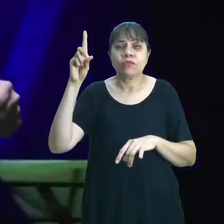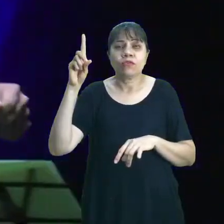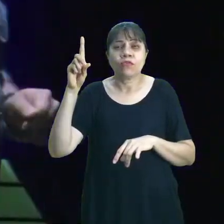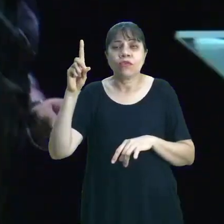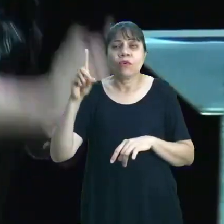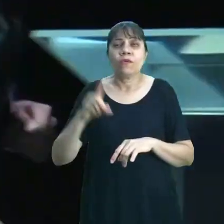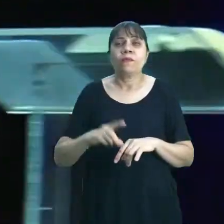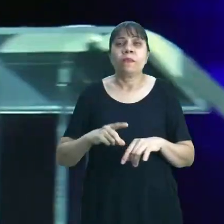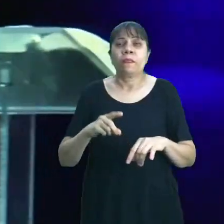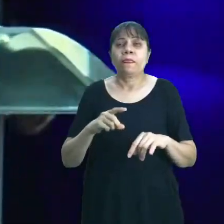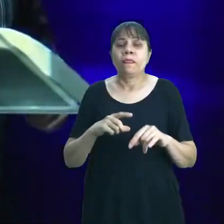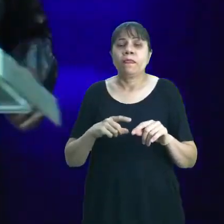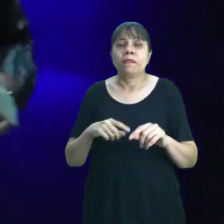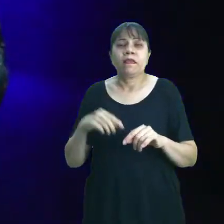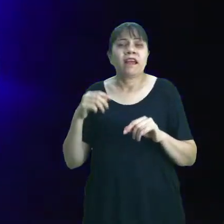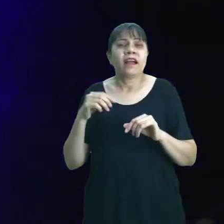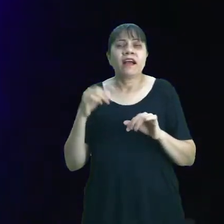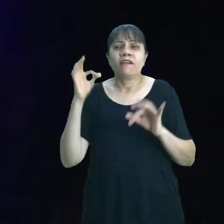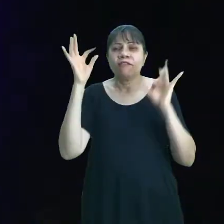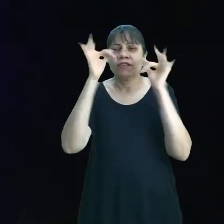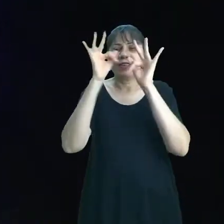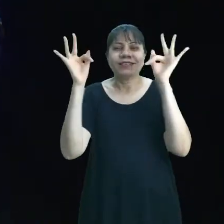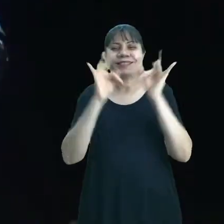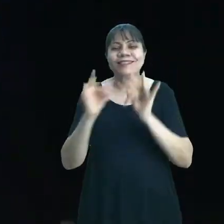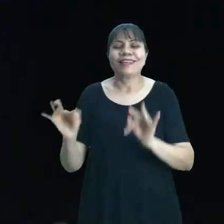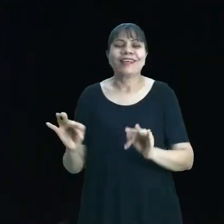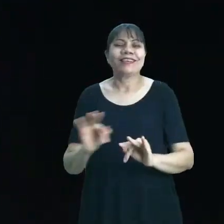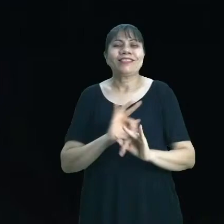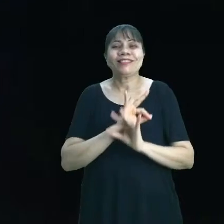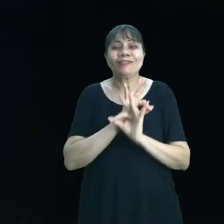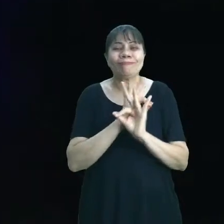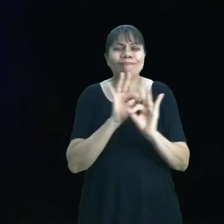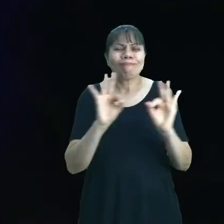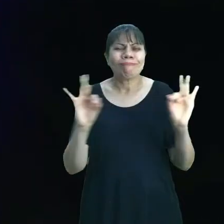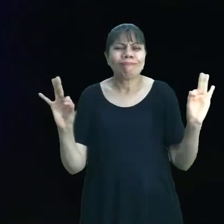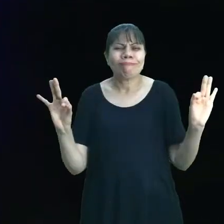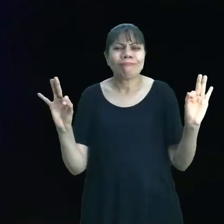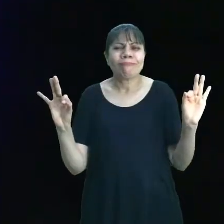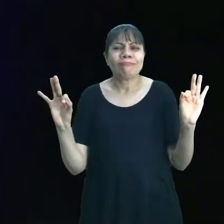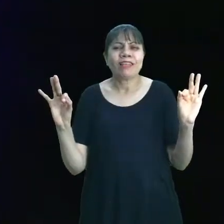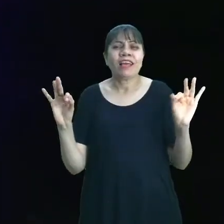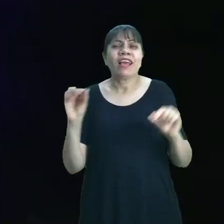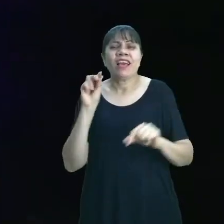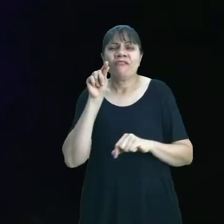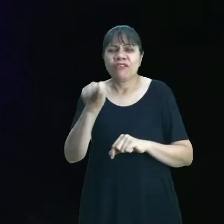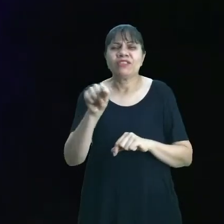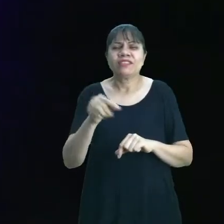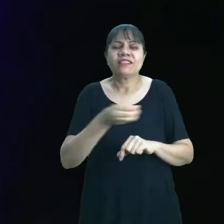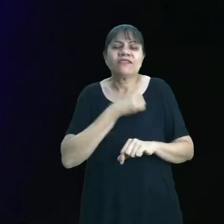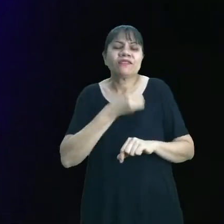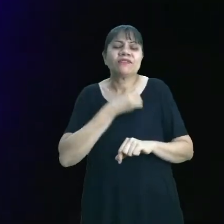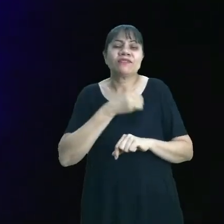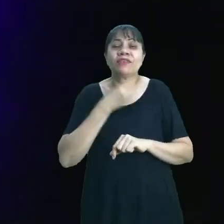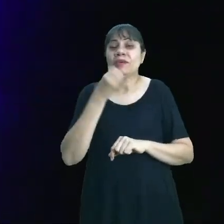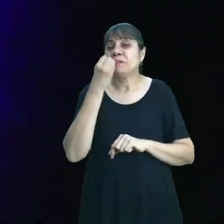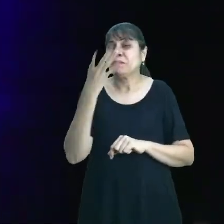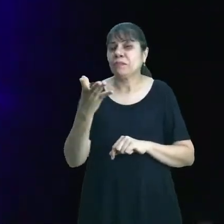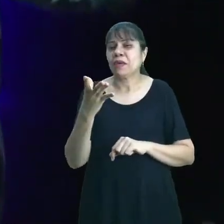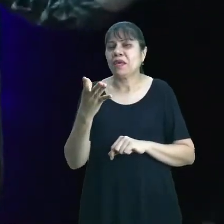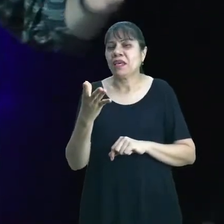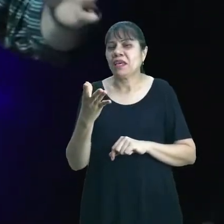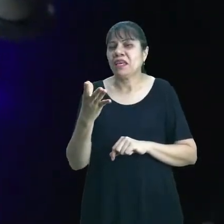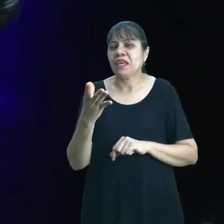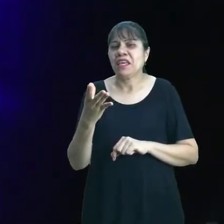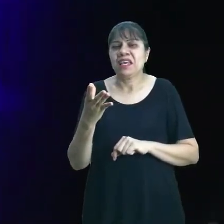A felicidade plena, que é você viver bem, independente do que aconteça de um lado ou